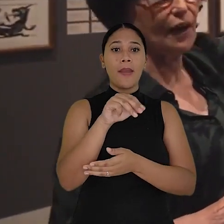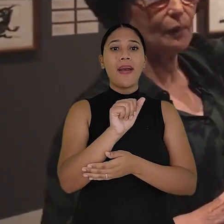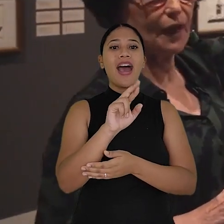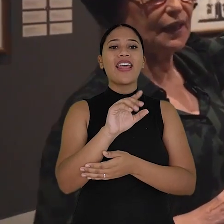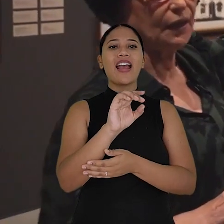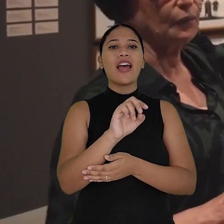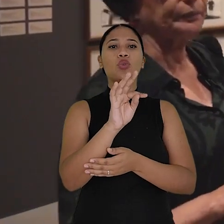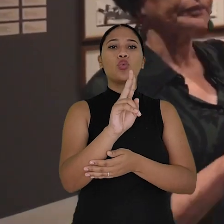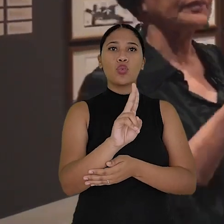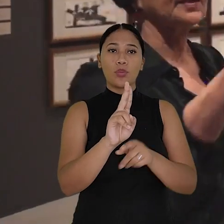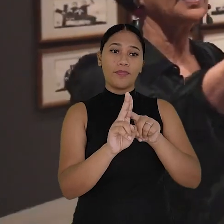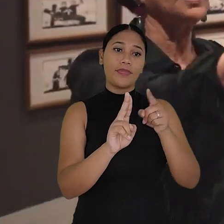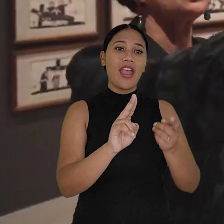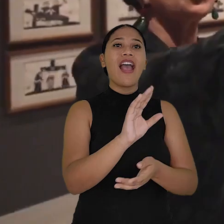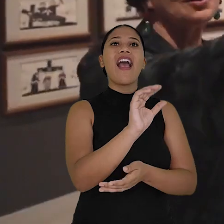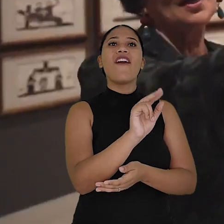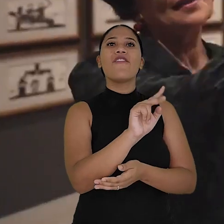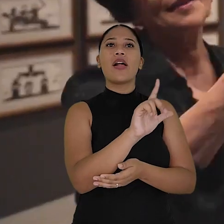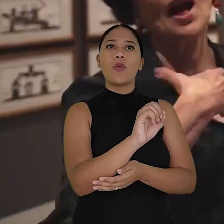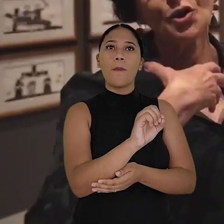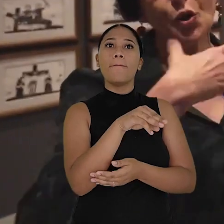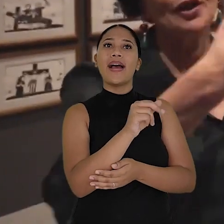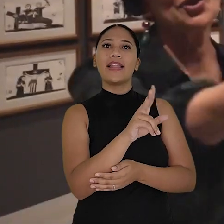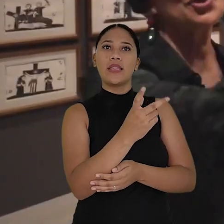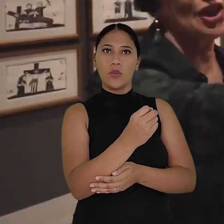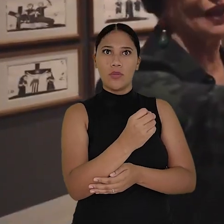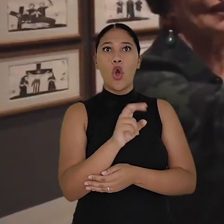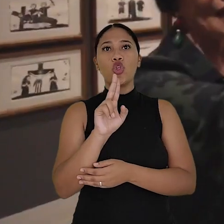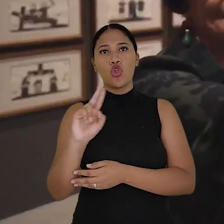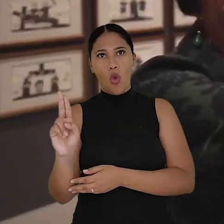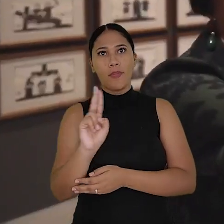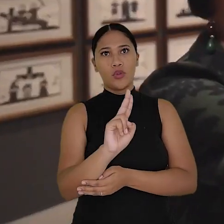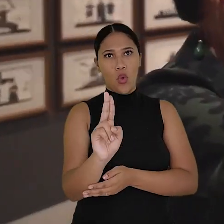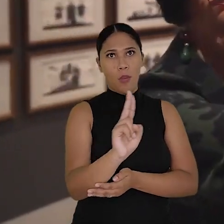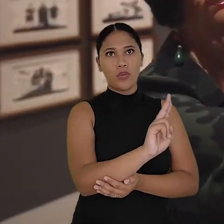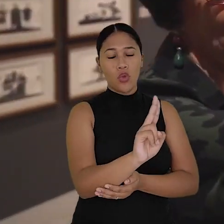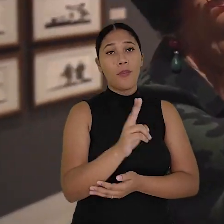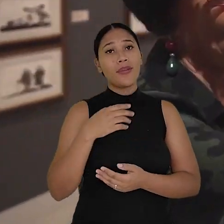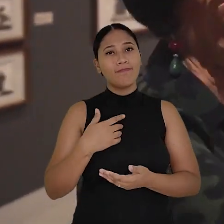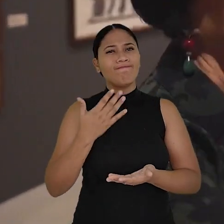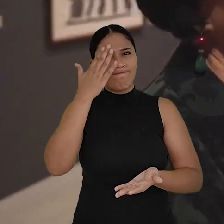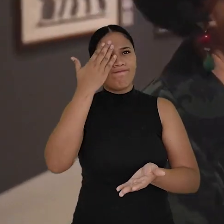o cavalo marinho. E a gente achou que a gente tinha que ter as imagens em